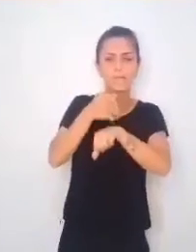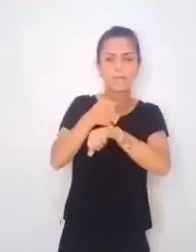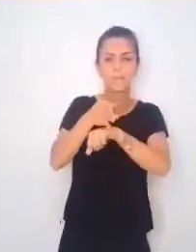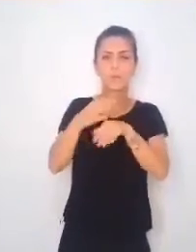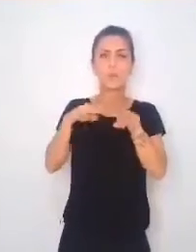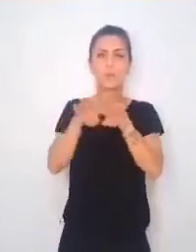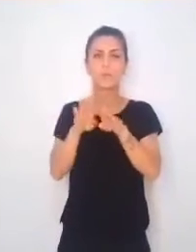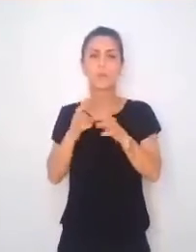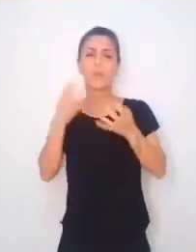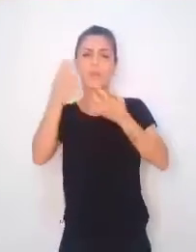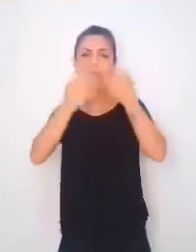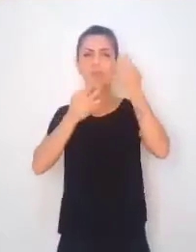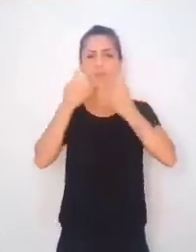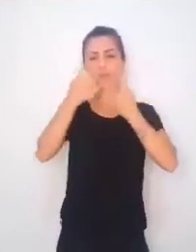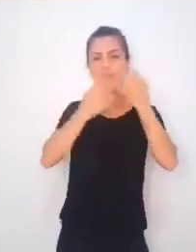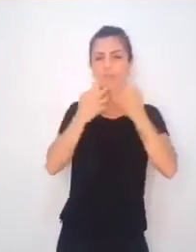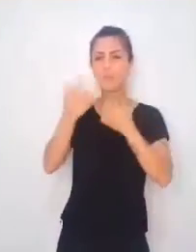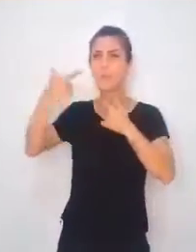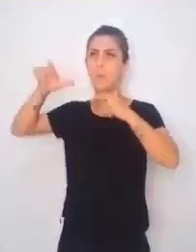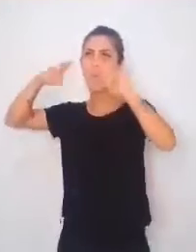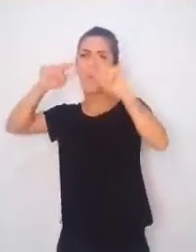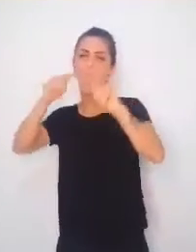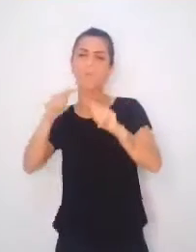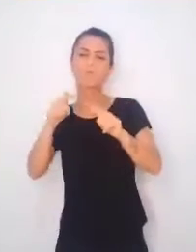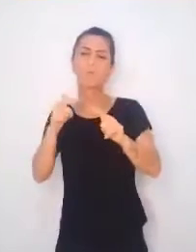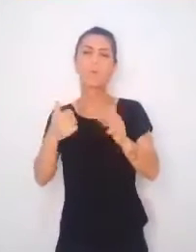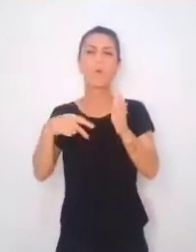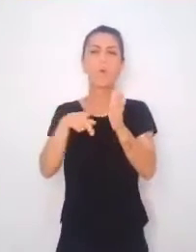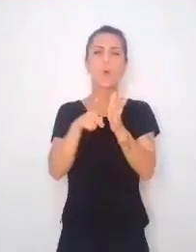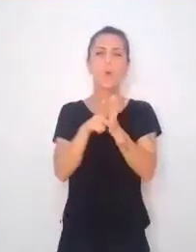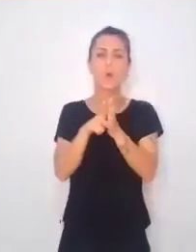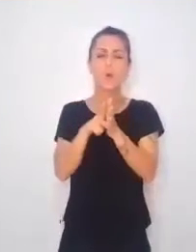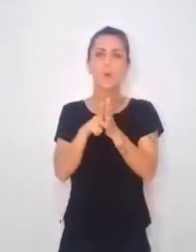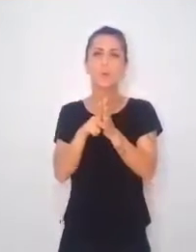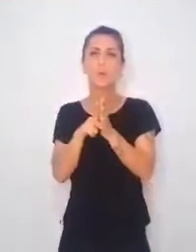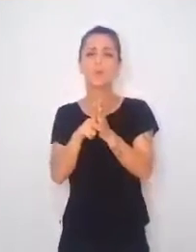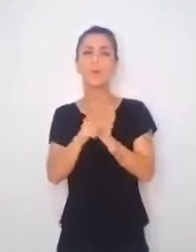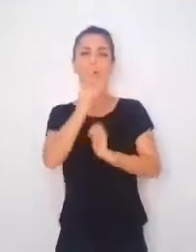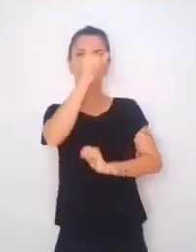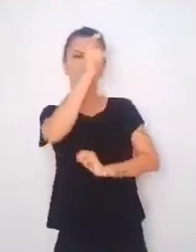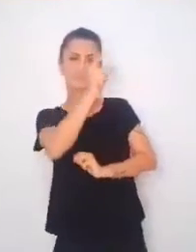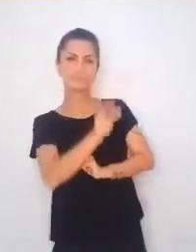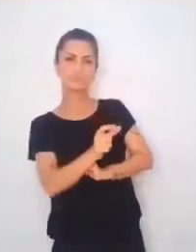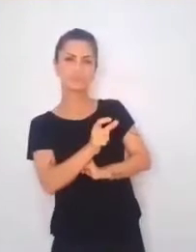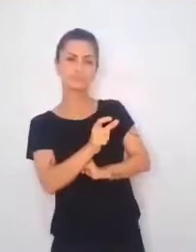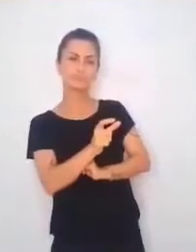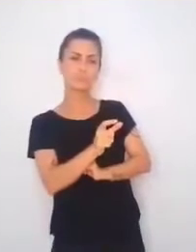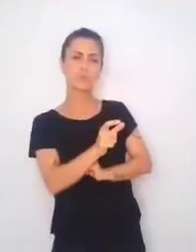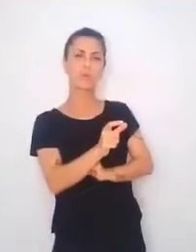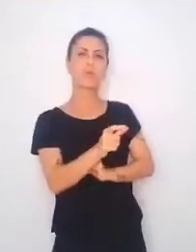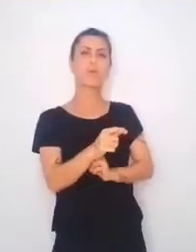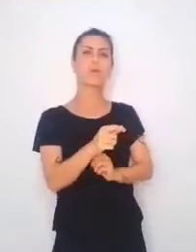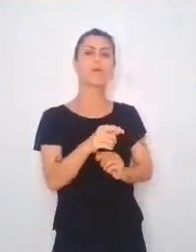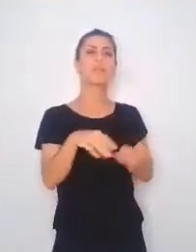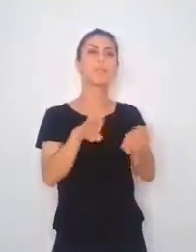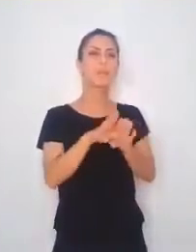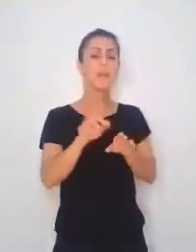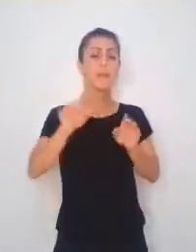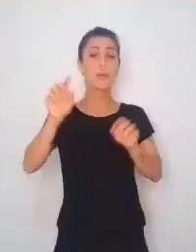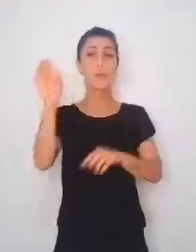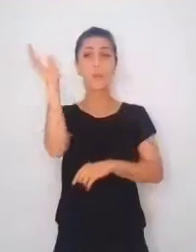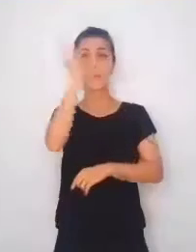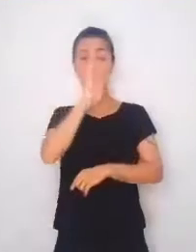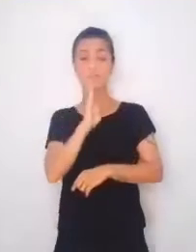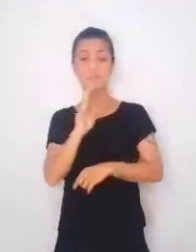fazendo, cantando, interpretando outras canções, outros, o foco principal do John Williams, a música brasileira. Até comentei